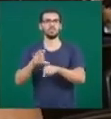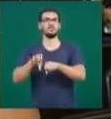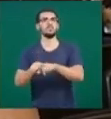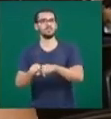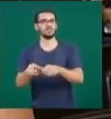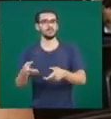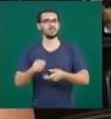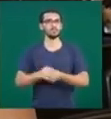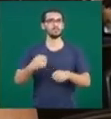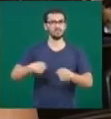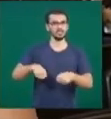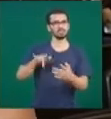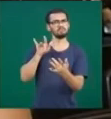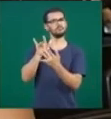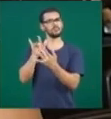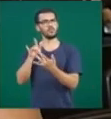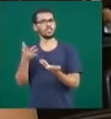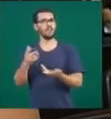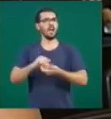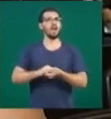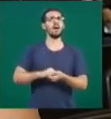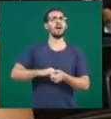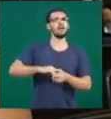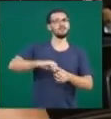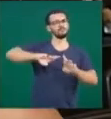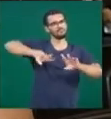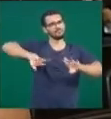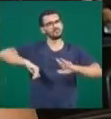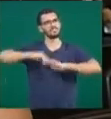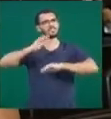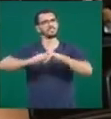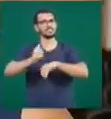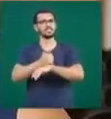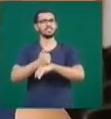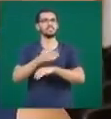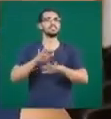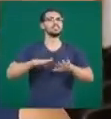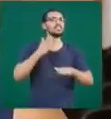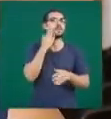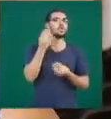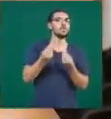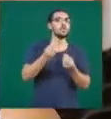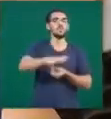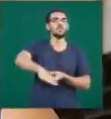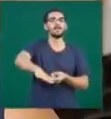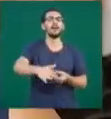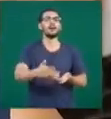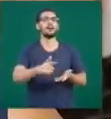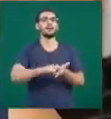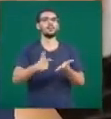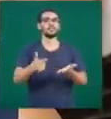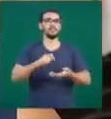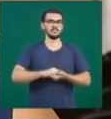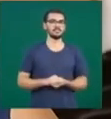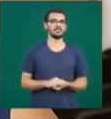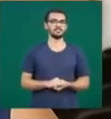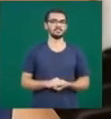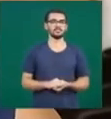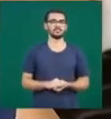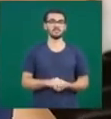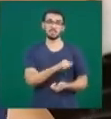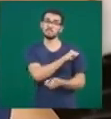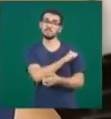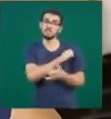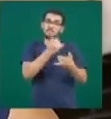esse contato com profissionais para saber como que está a área do jornalismo. A estudante conta que quem escolheu os temas que